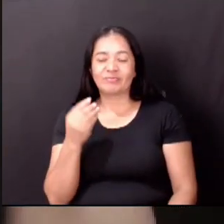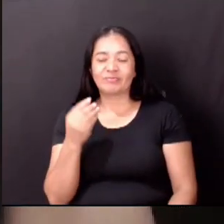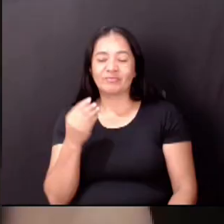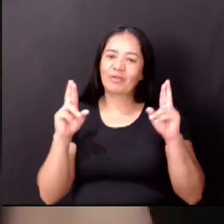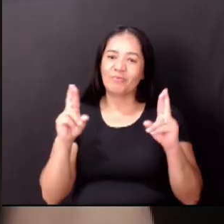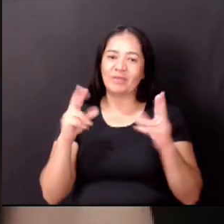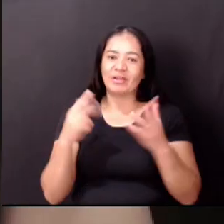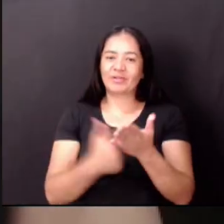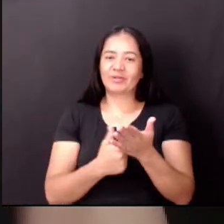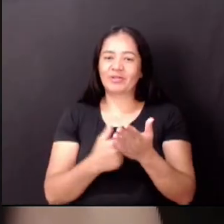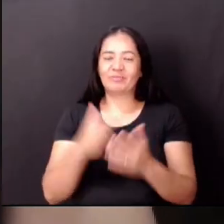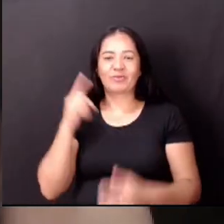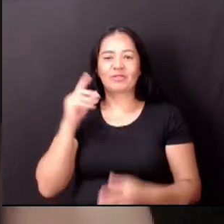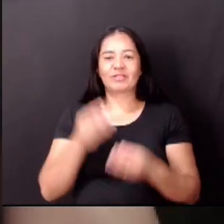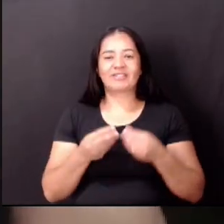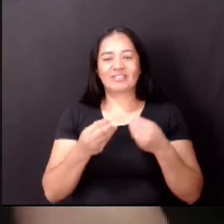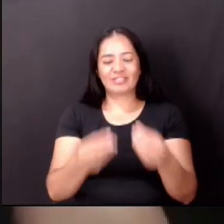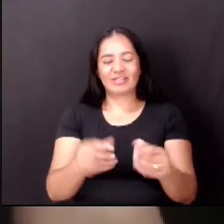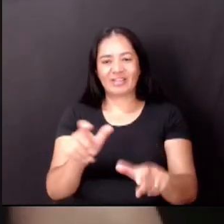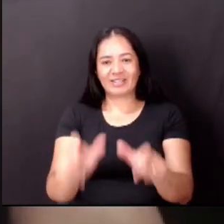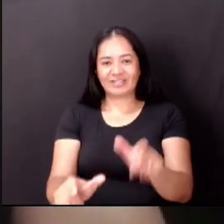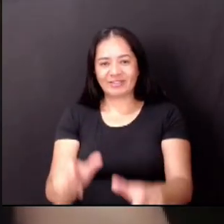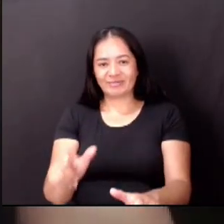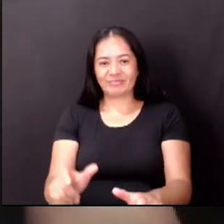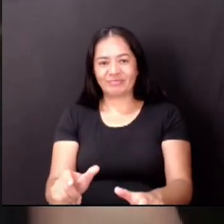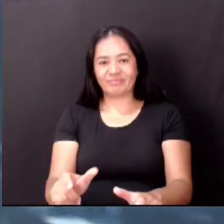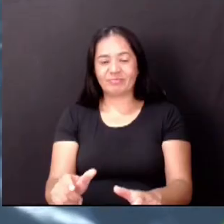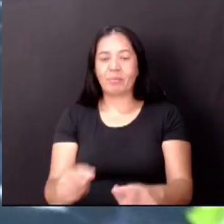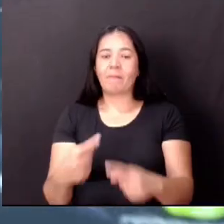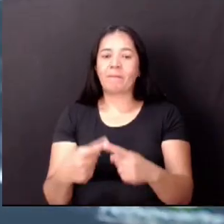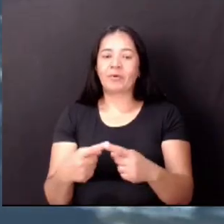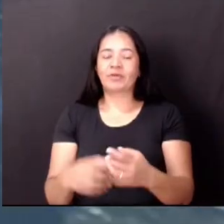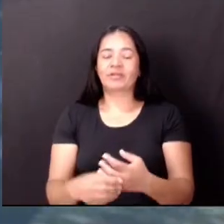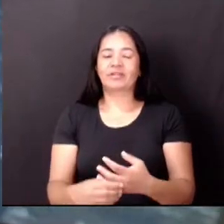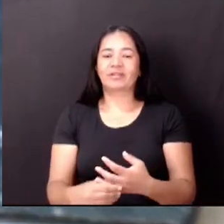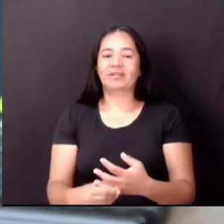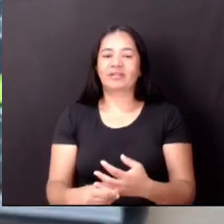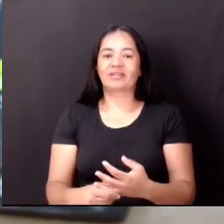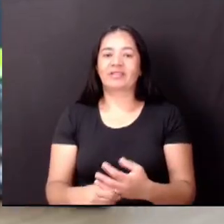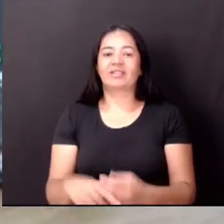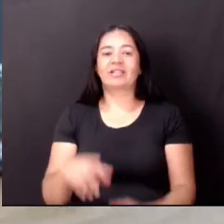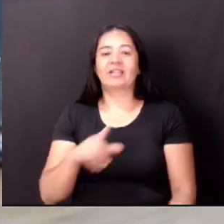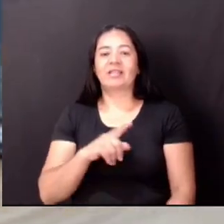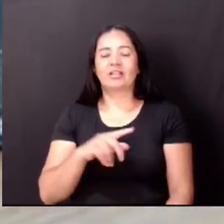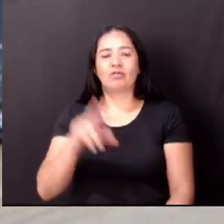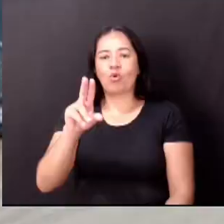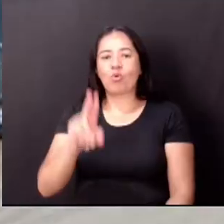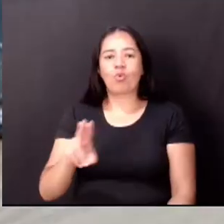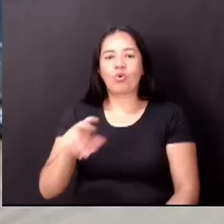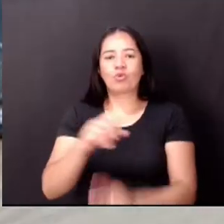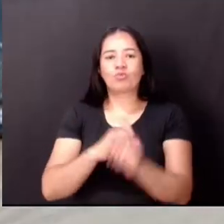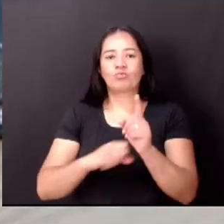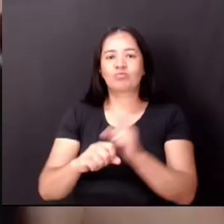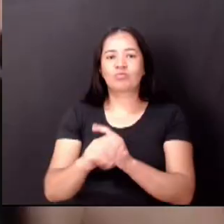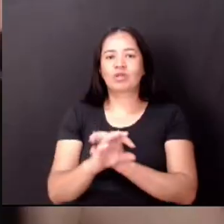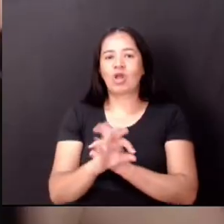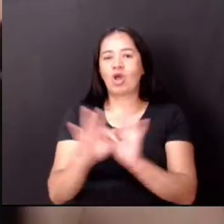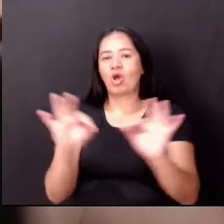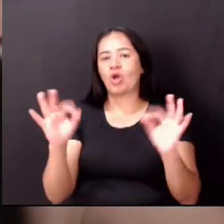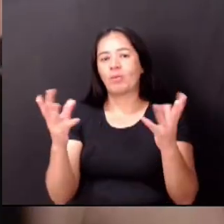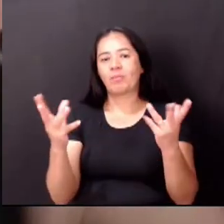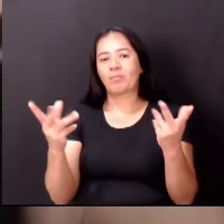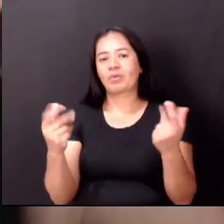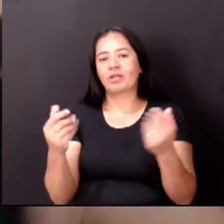as pessoas, que ele tem uma utilidade social bastante grande no sentido de contribuir para